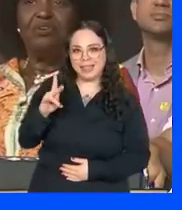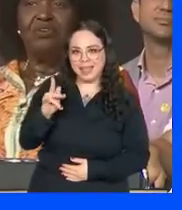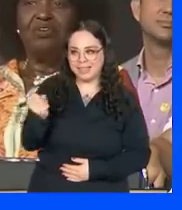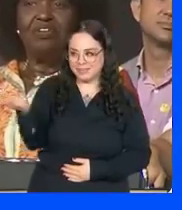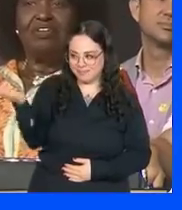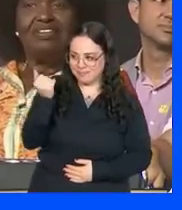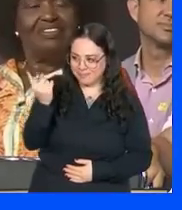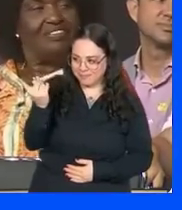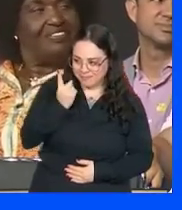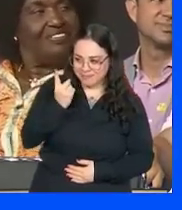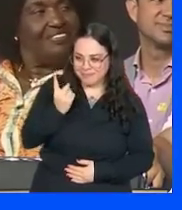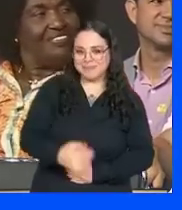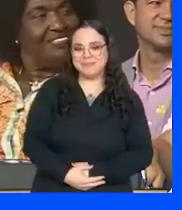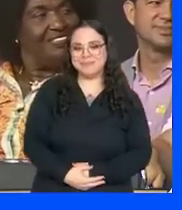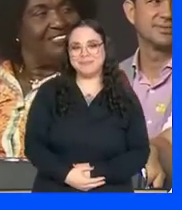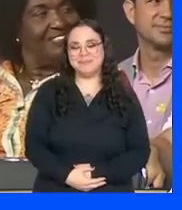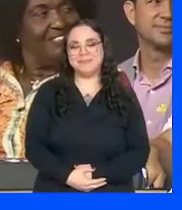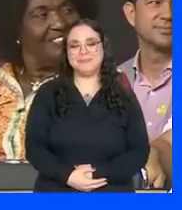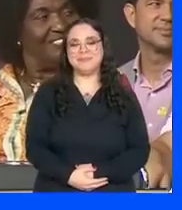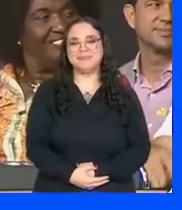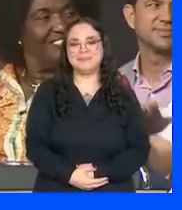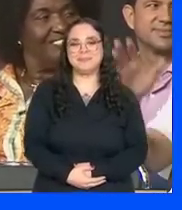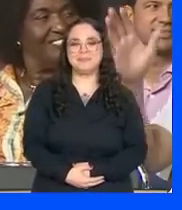aqui um pouquinho, Thaís. Vem cá.